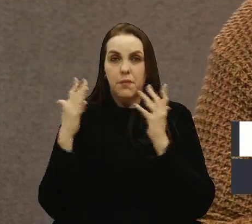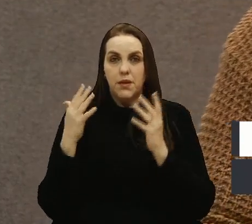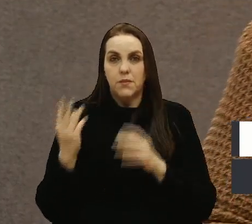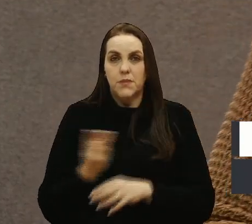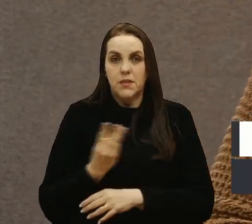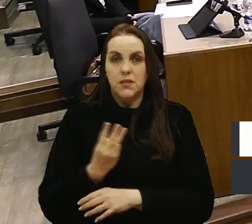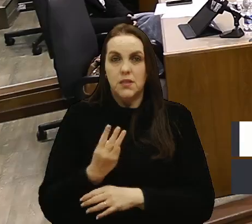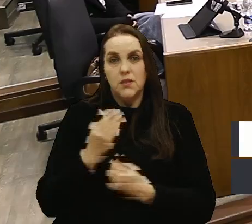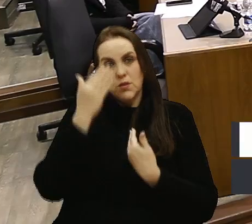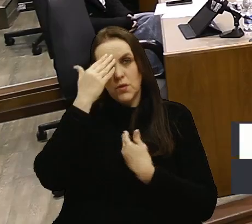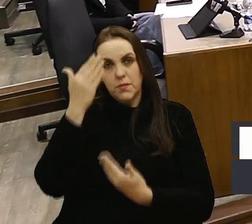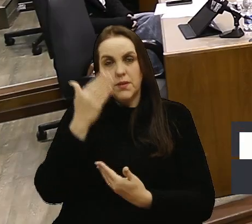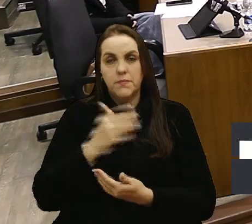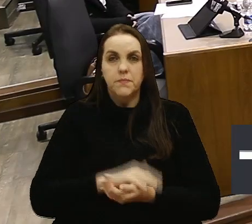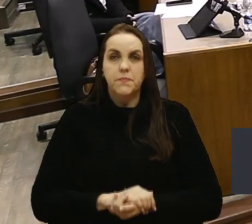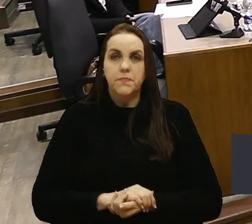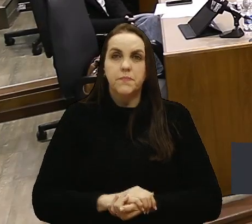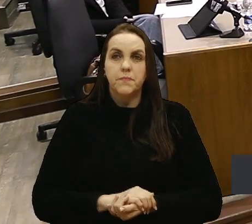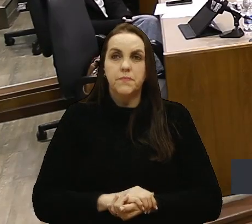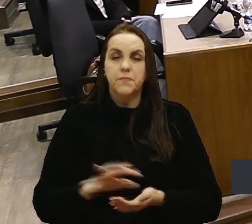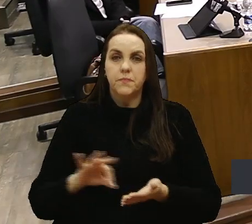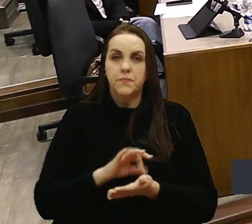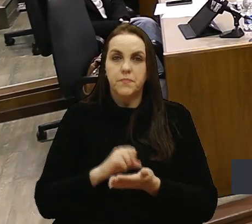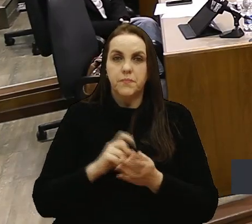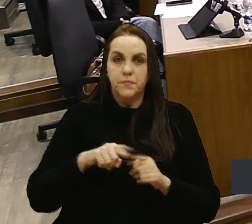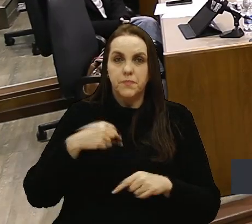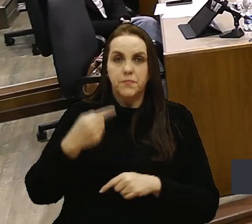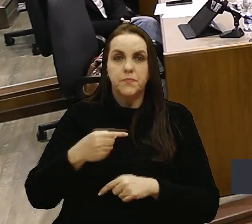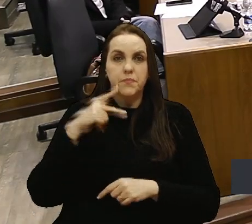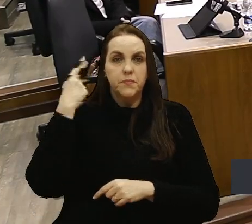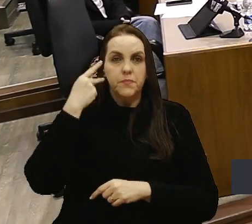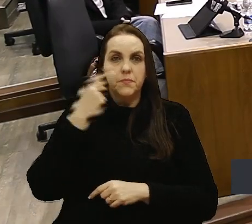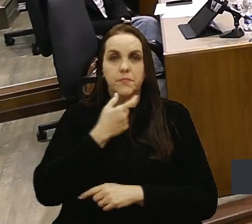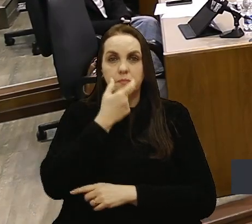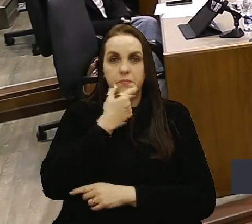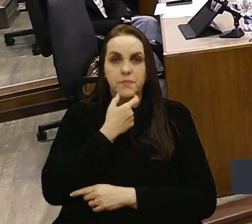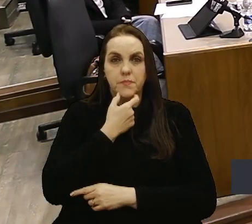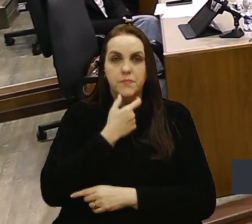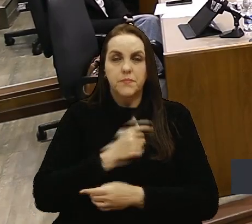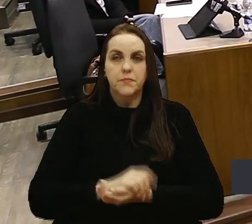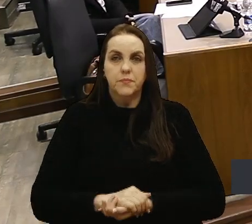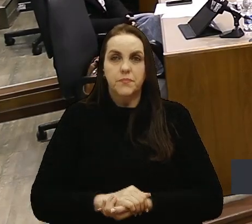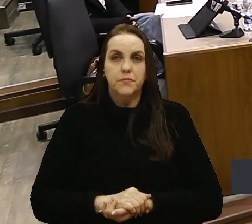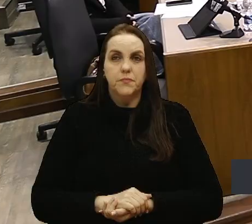Muito obrigado. Próximo inscrito, vereador Tenente Cristiano Becker.